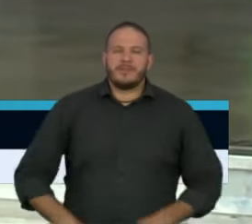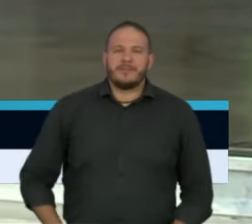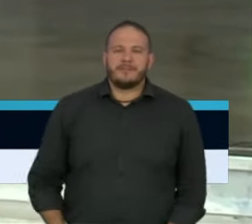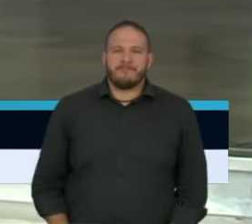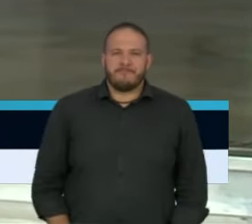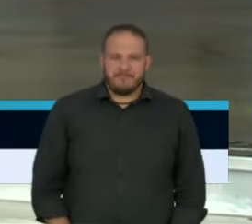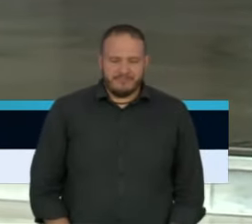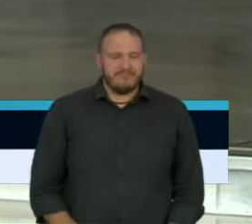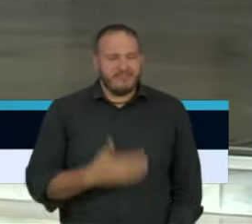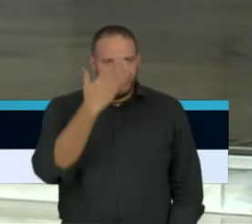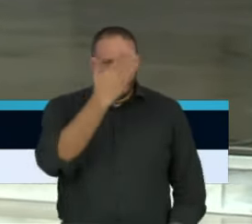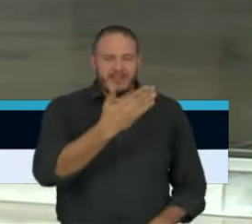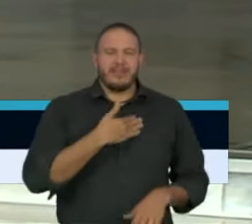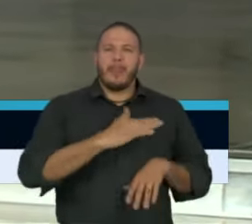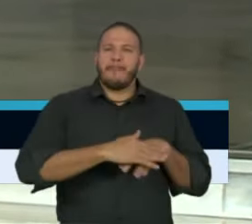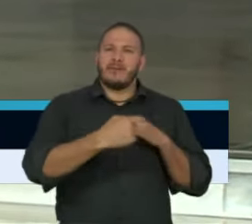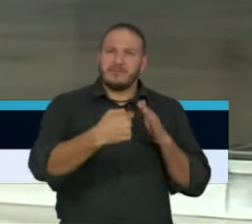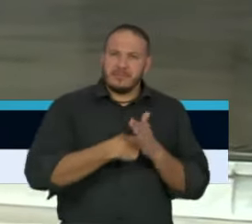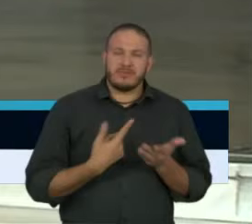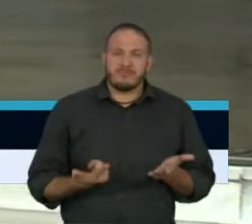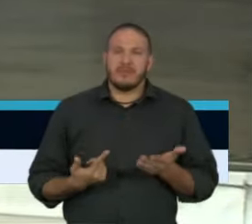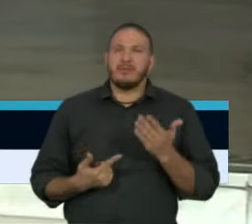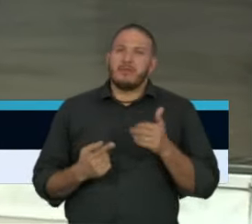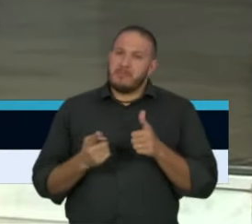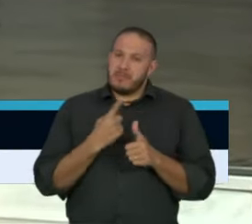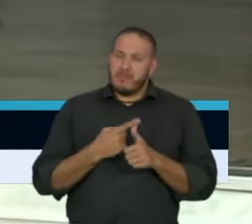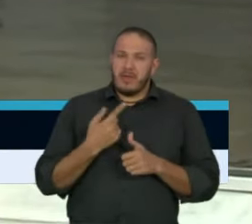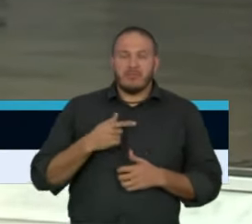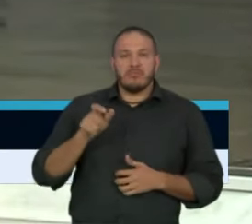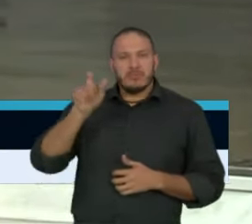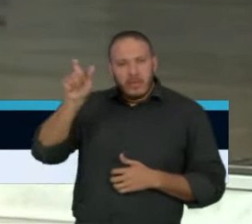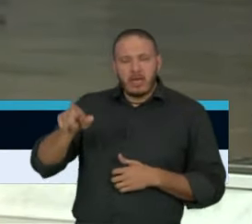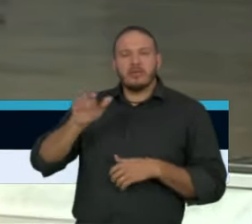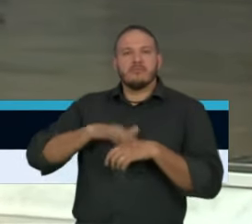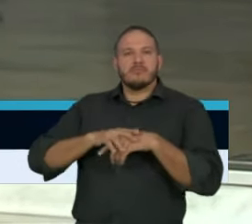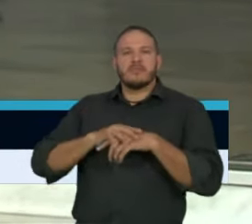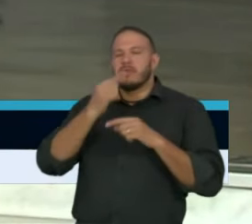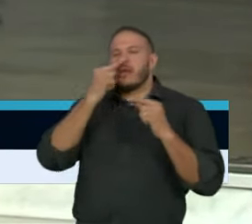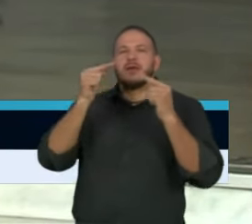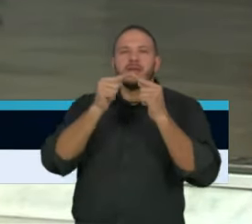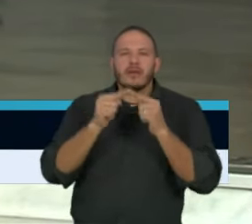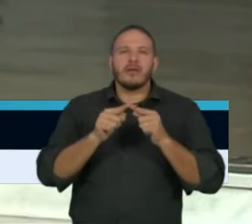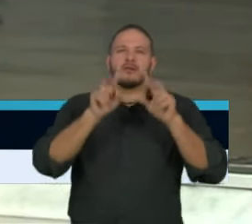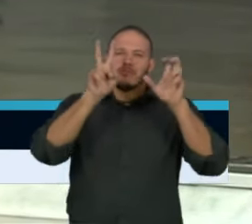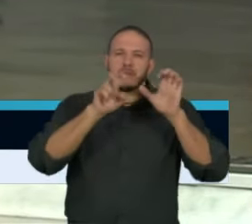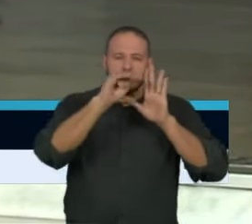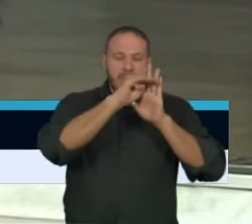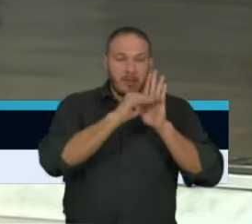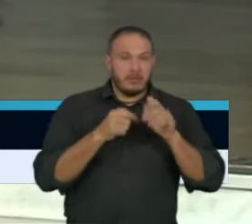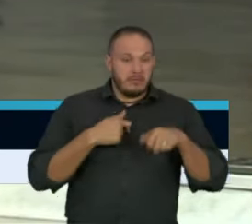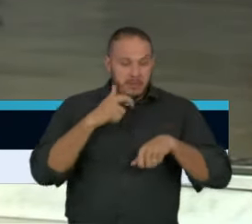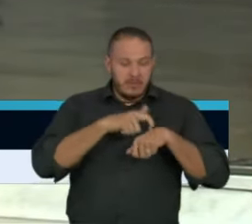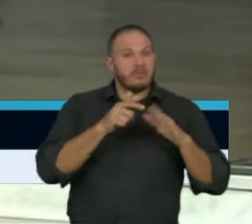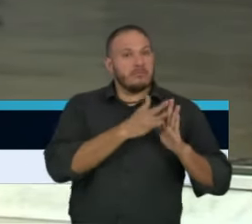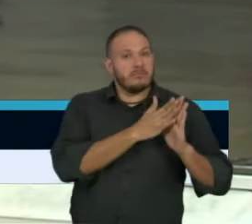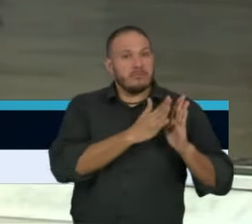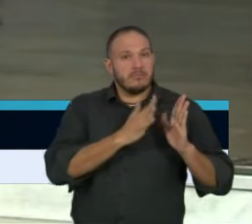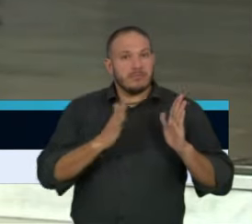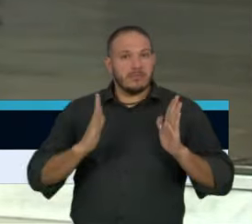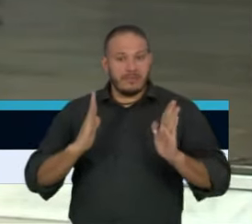Agradeço a pergunta. É importante estabelecer que se trata de um dispositivo que vale durante esse período de